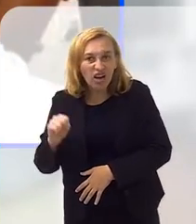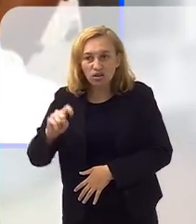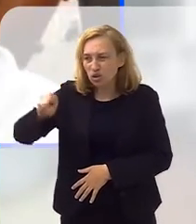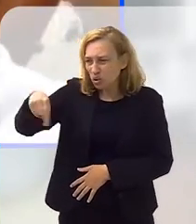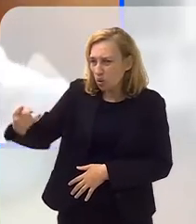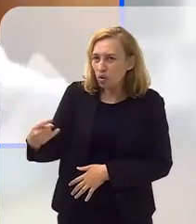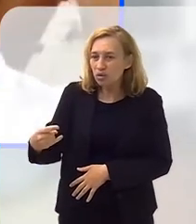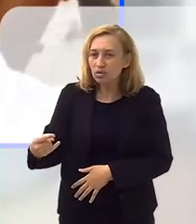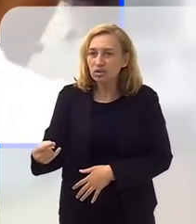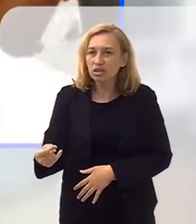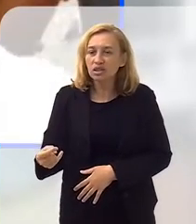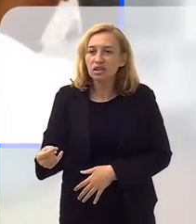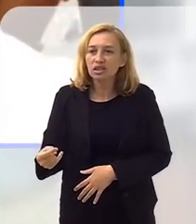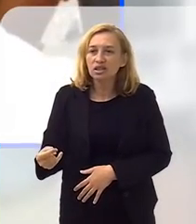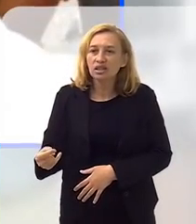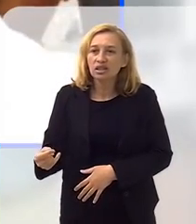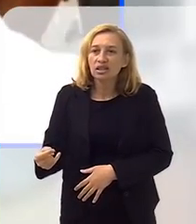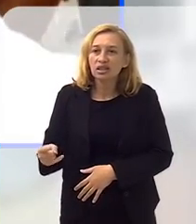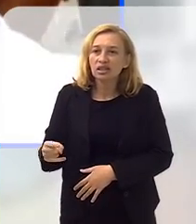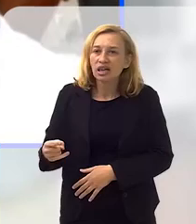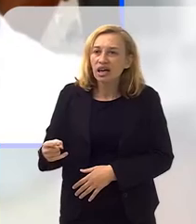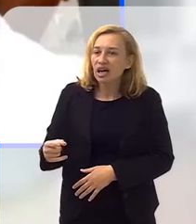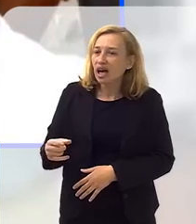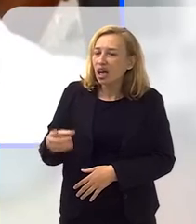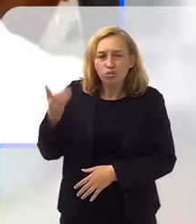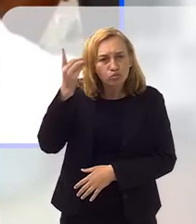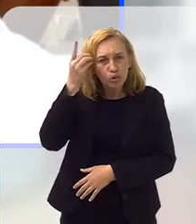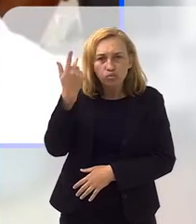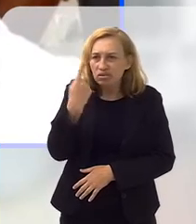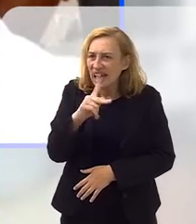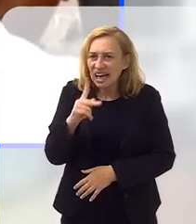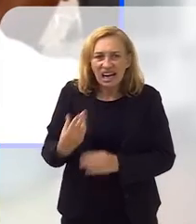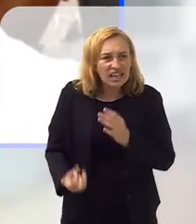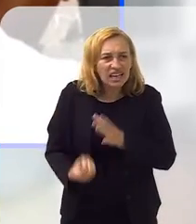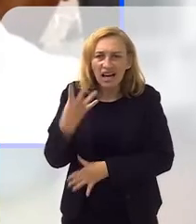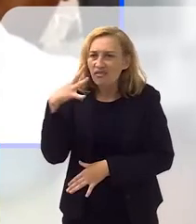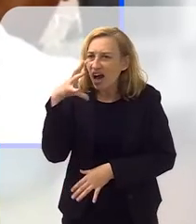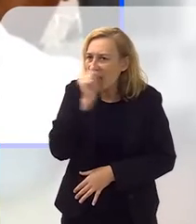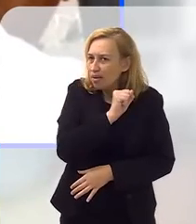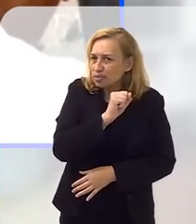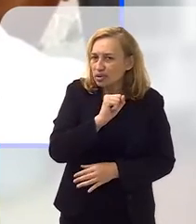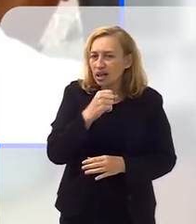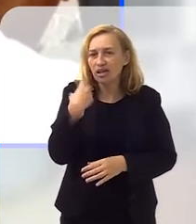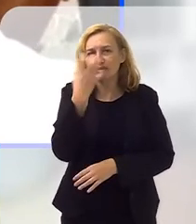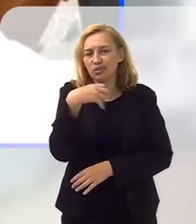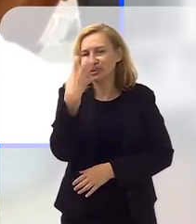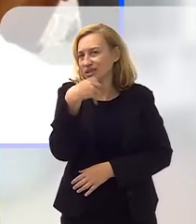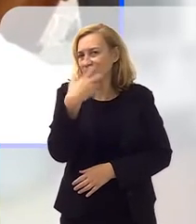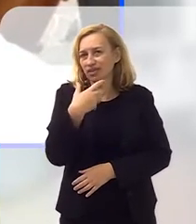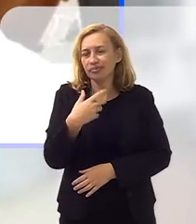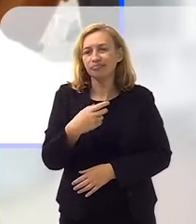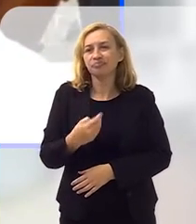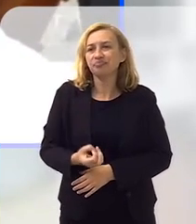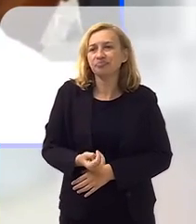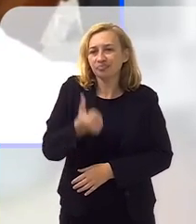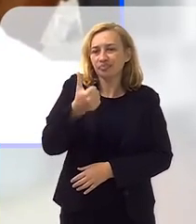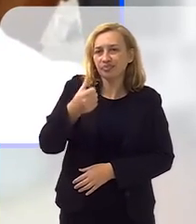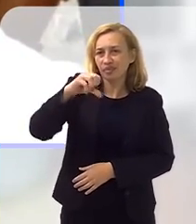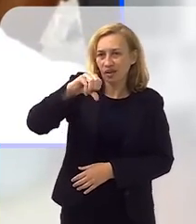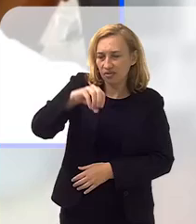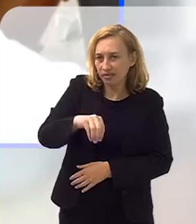ou para o Bruno, para quem tinha que ser. E aquilo dali era dela, era o dom dela, não adianta. Aquilo dali era quase